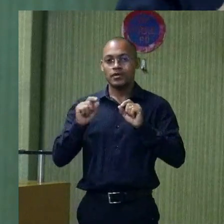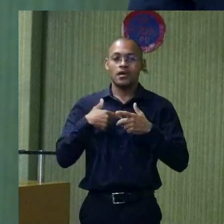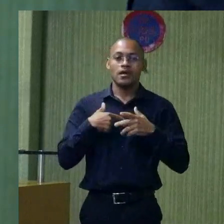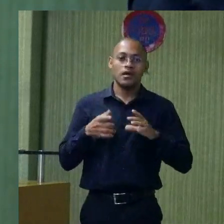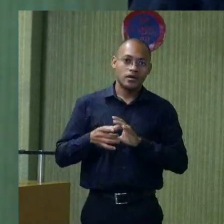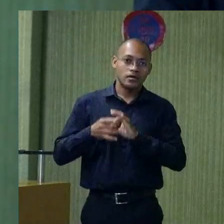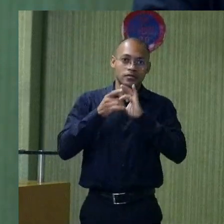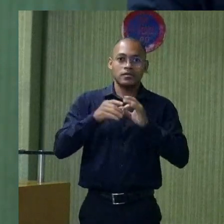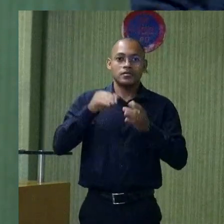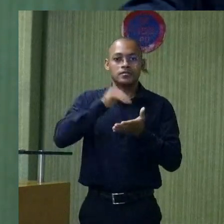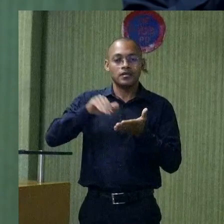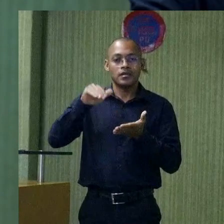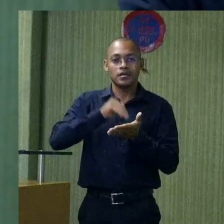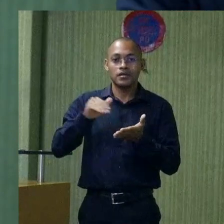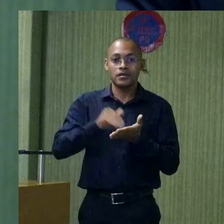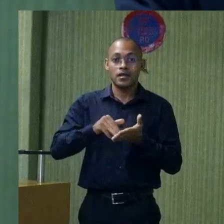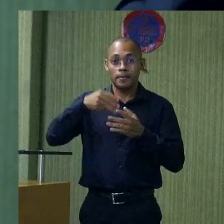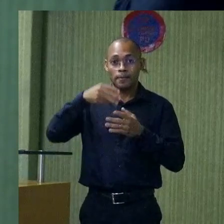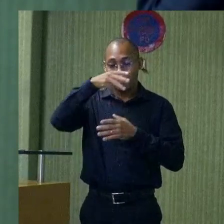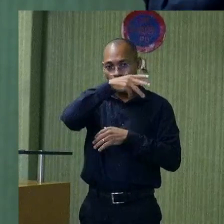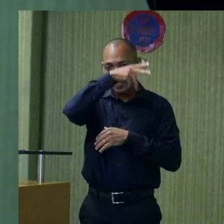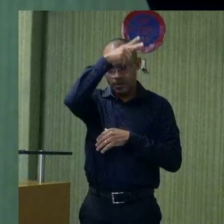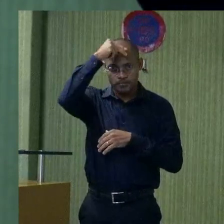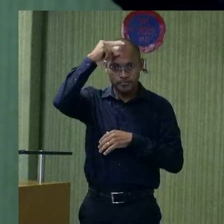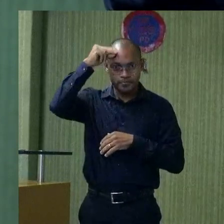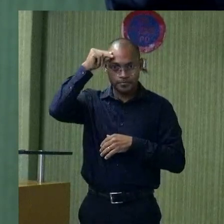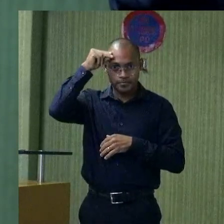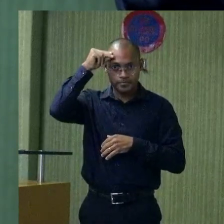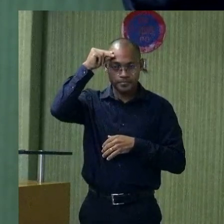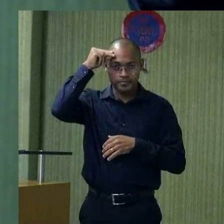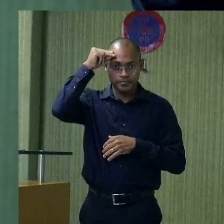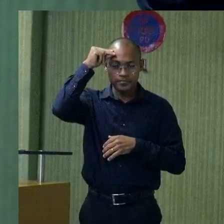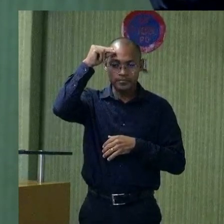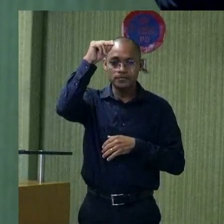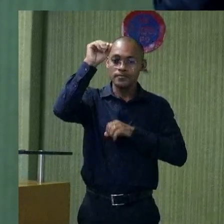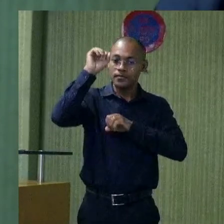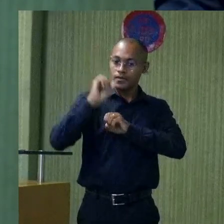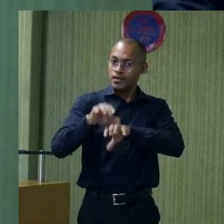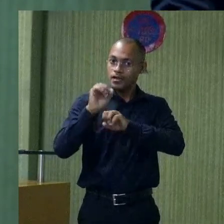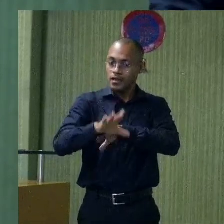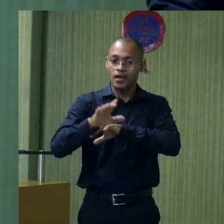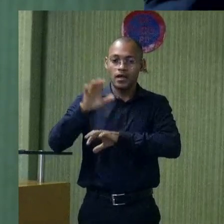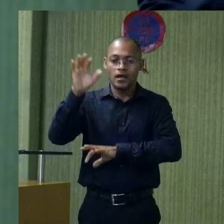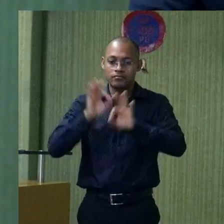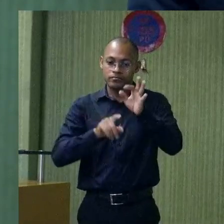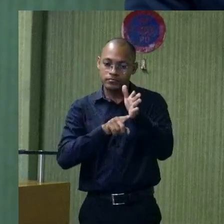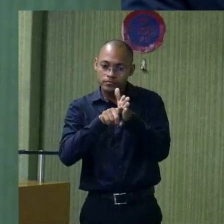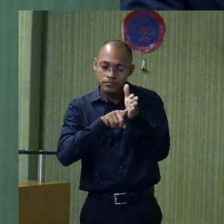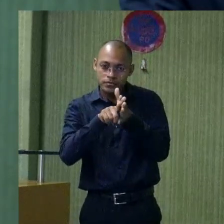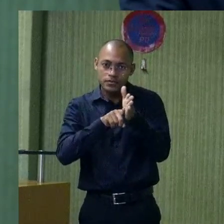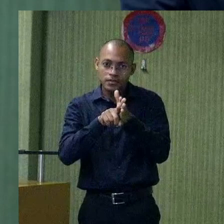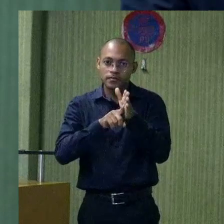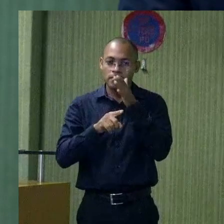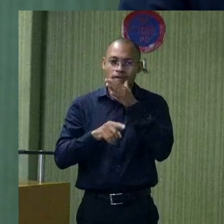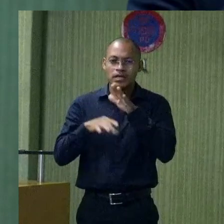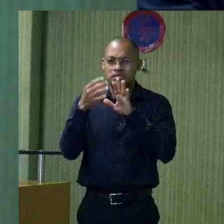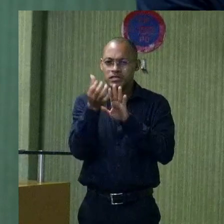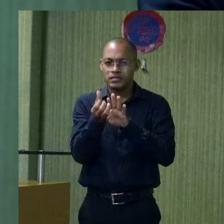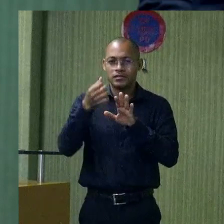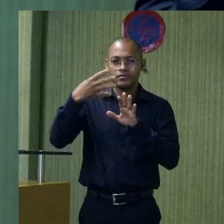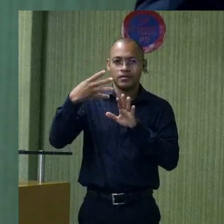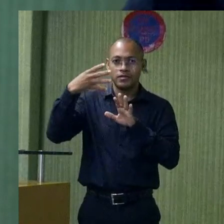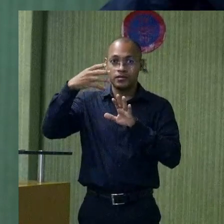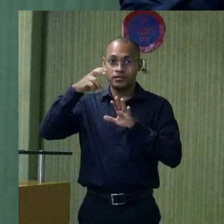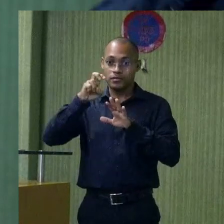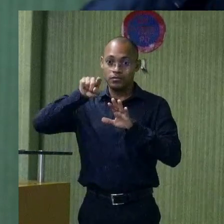dos secretários municipais de educação ela fez um levantamento de que 843 das 3745